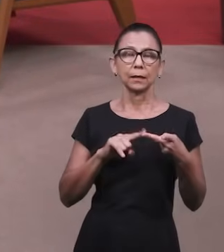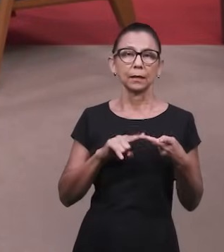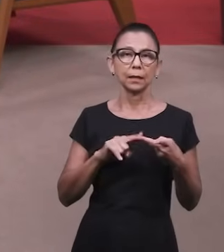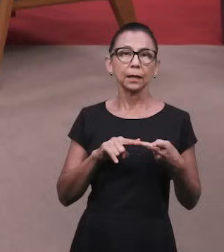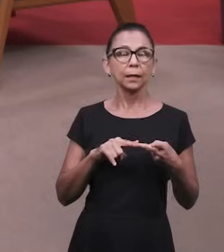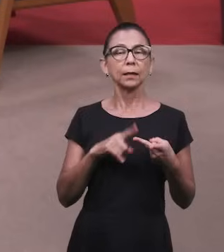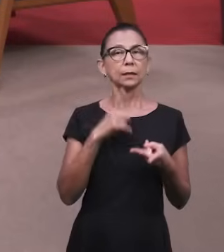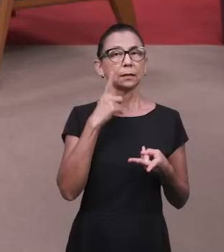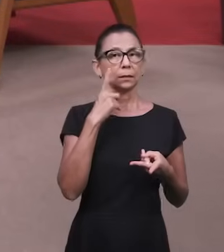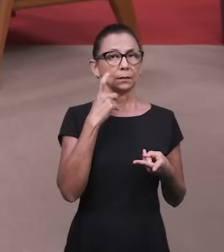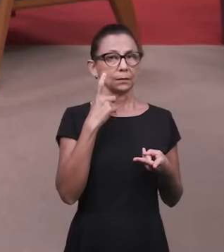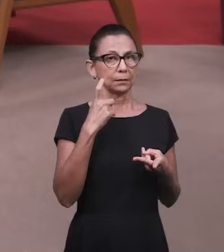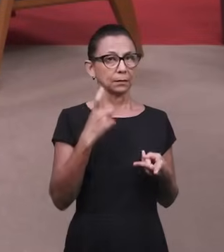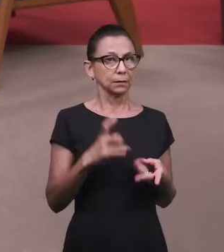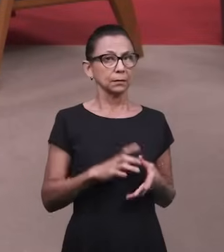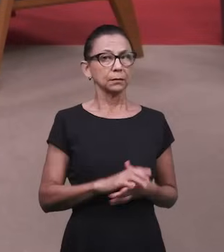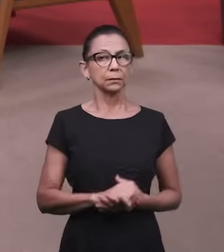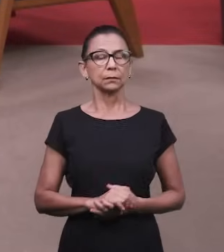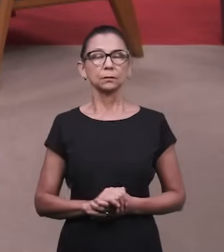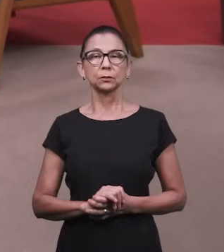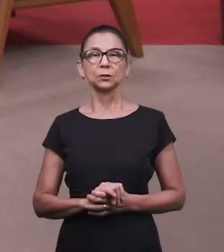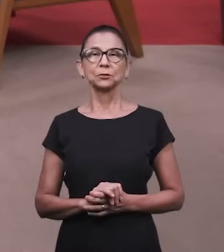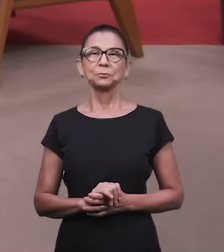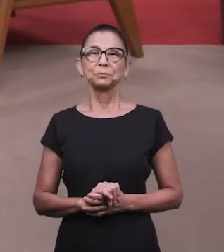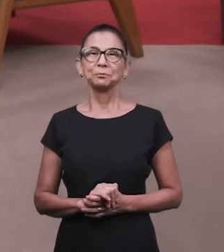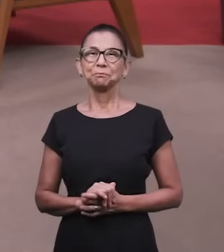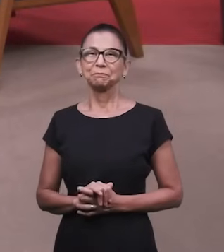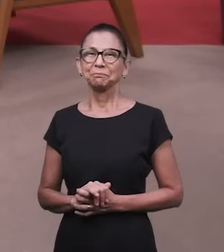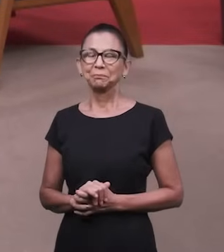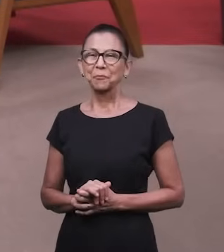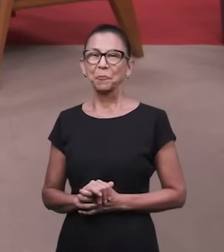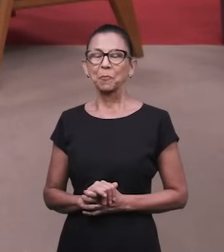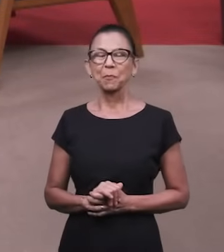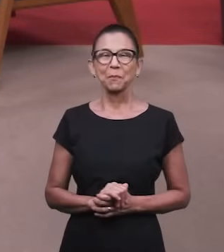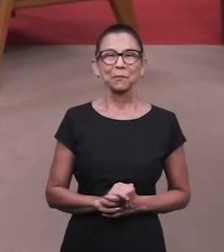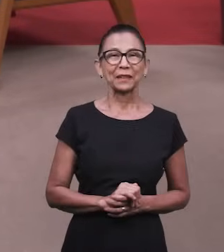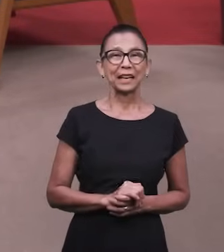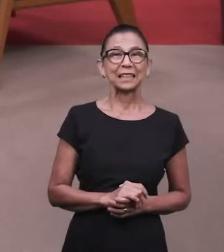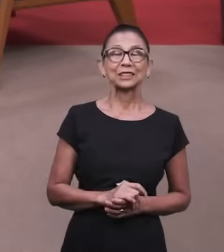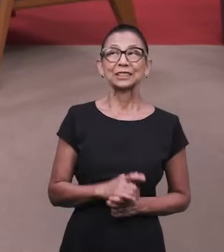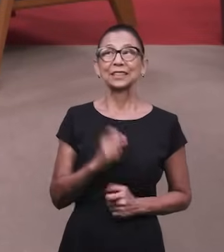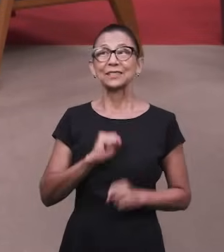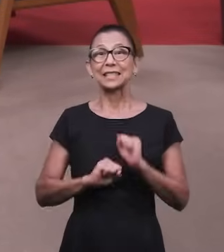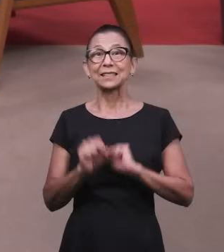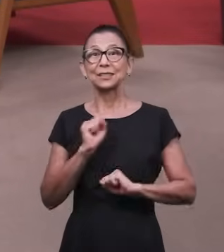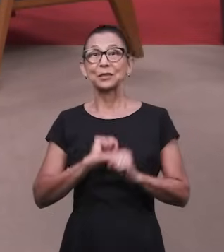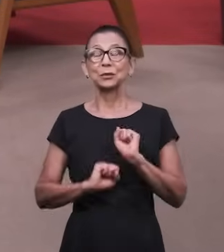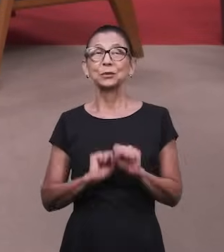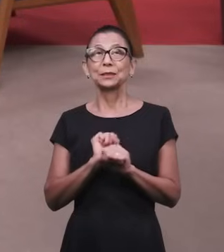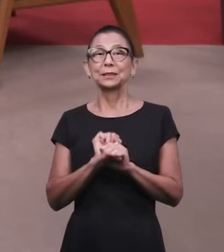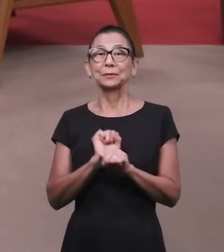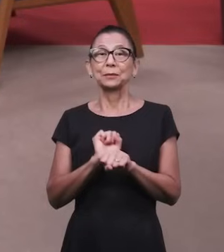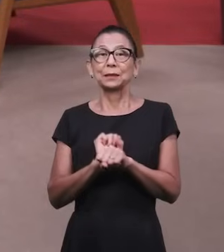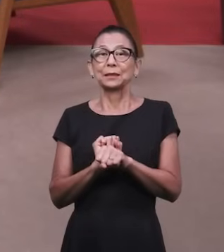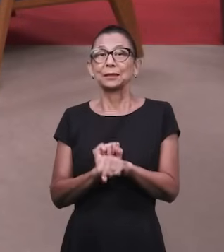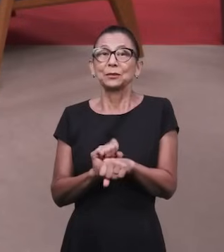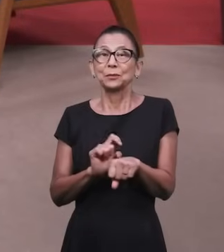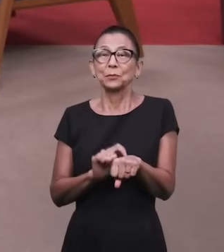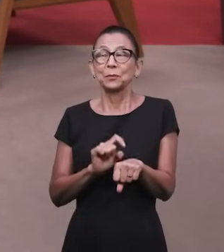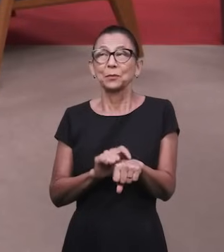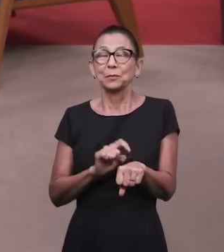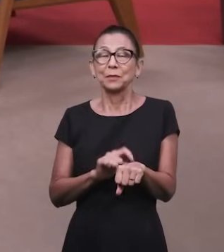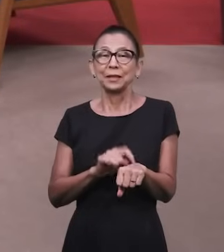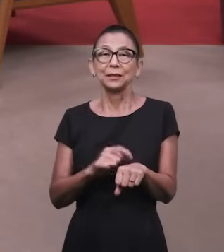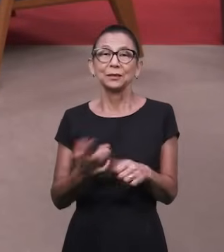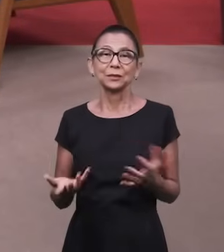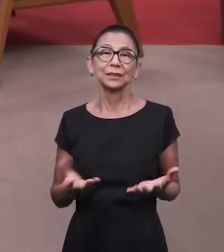foi muito interessante a gente ver aquela expectativa da chegada e as coisas acontecendo e os projetos